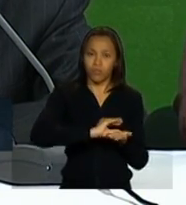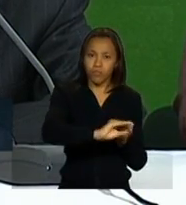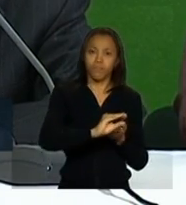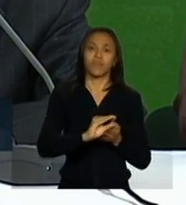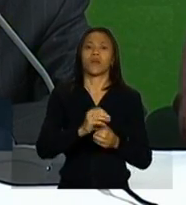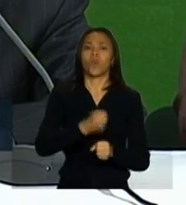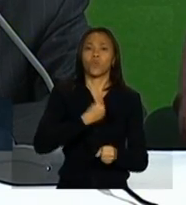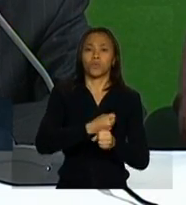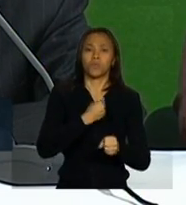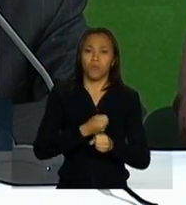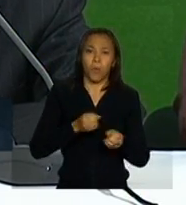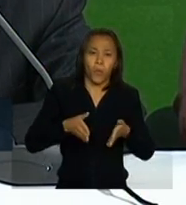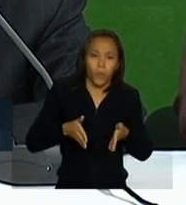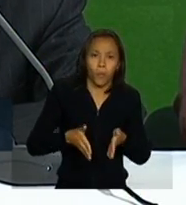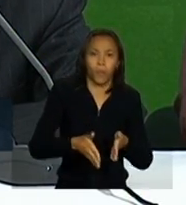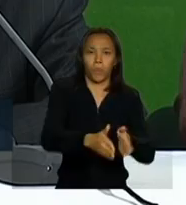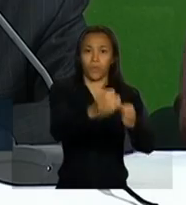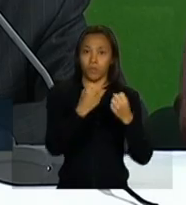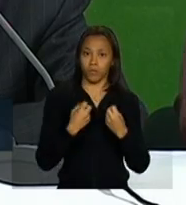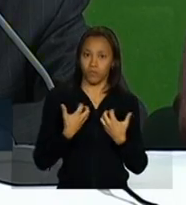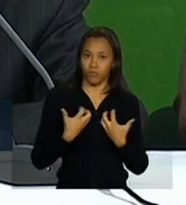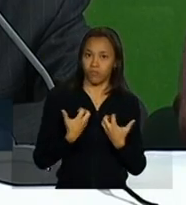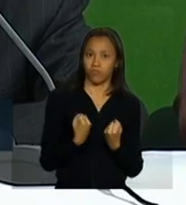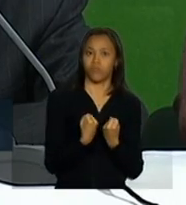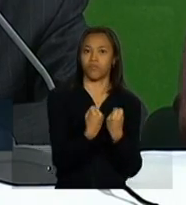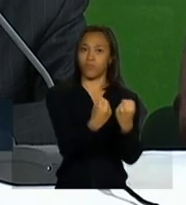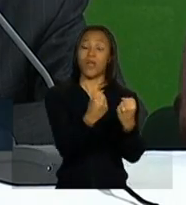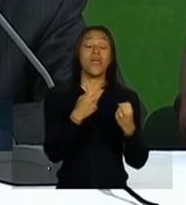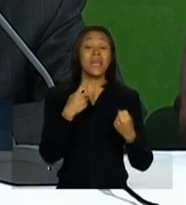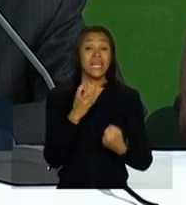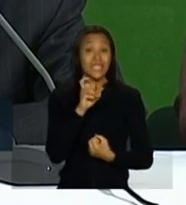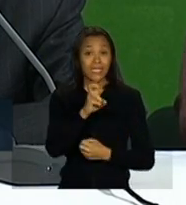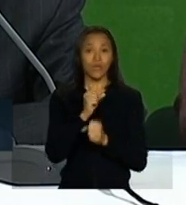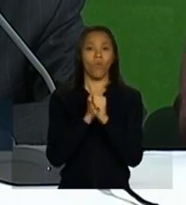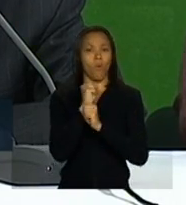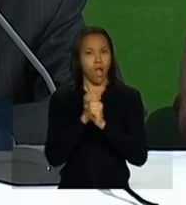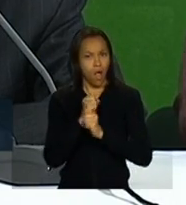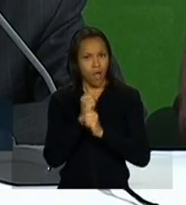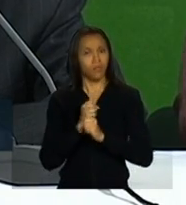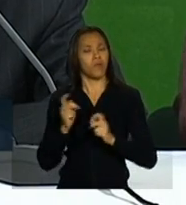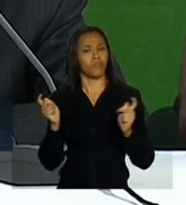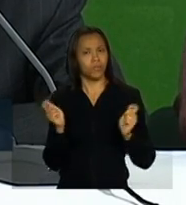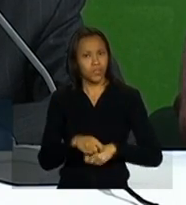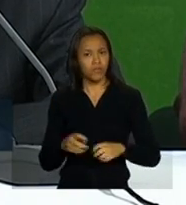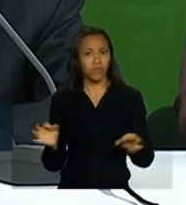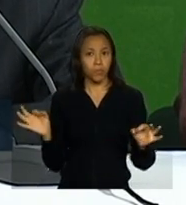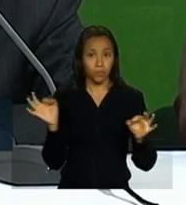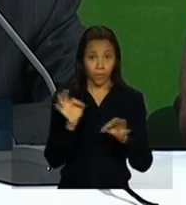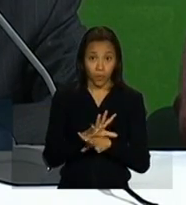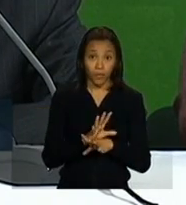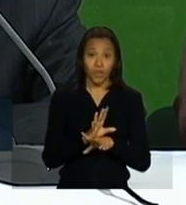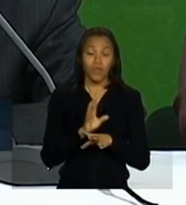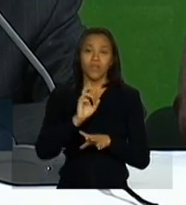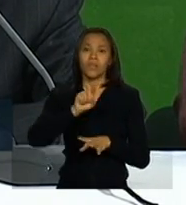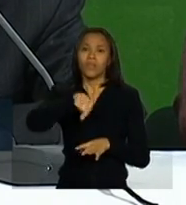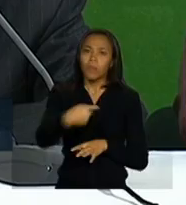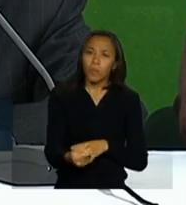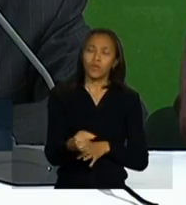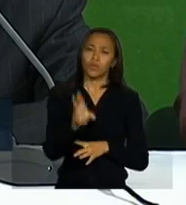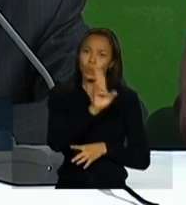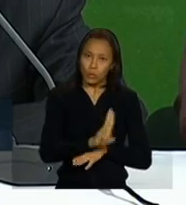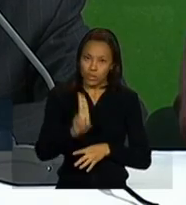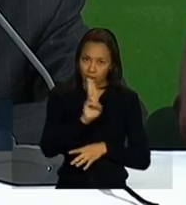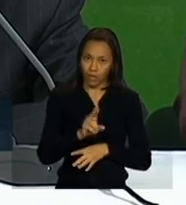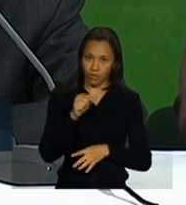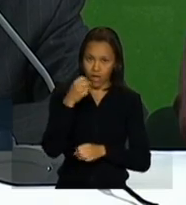que com cinco anos possamos ter esses investimentos feitos. Uma vez materializados esses investimentos,